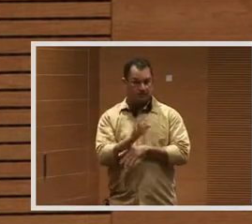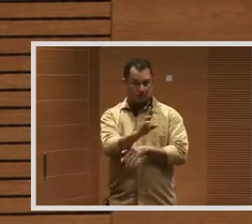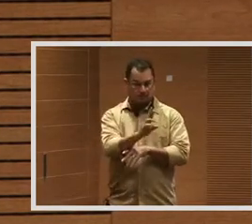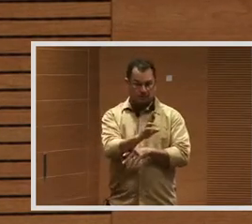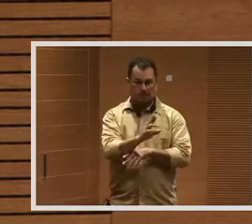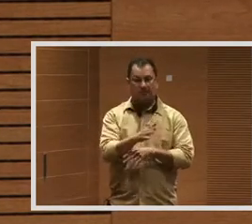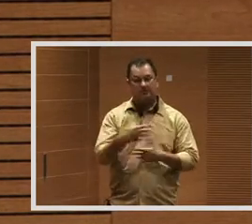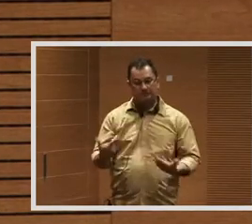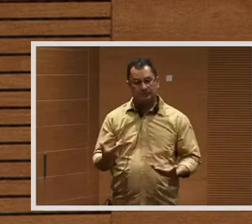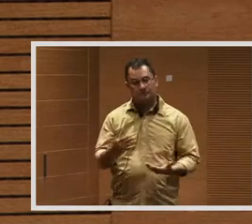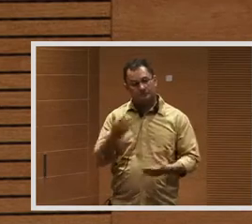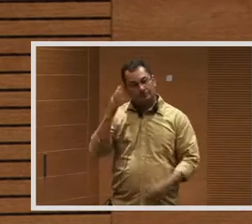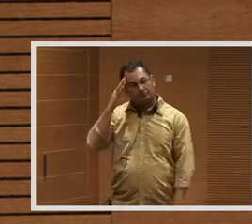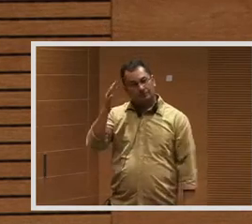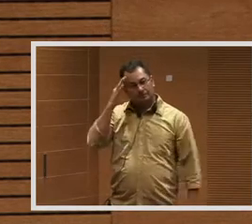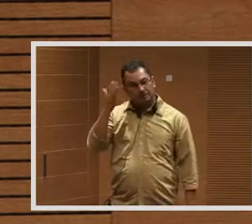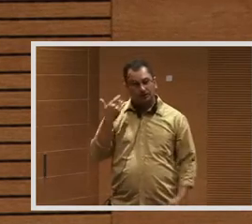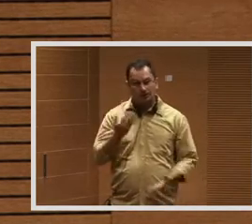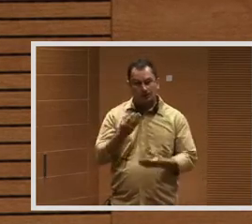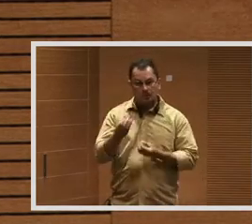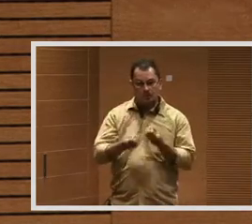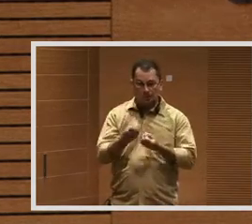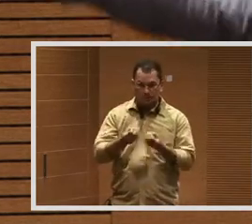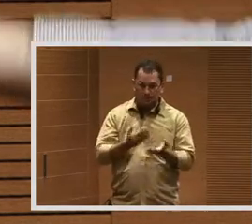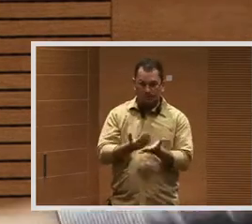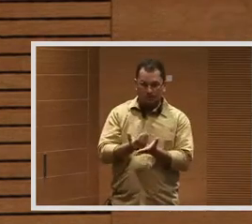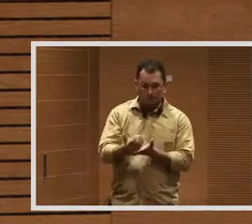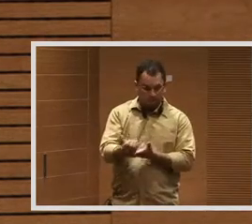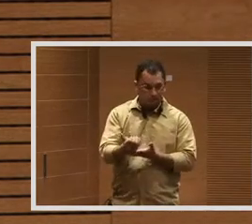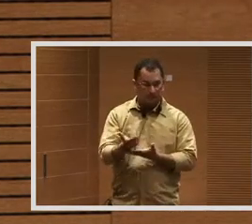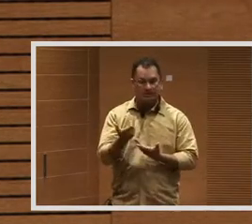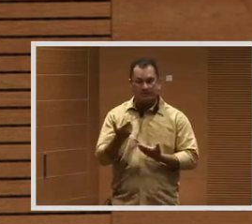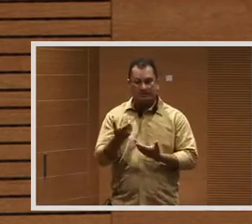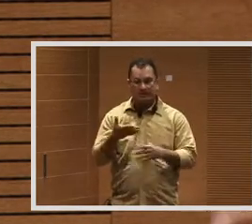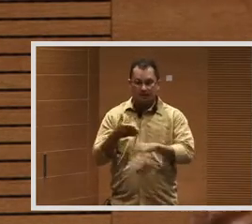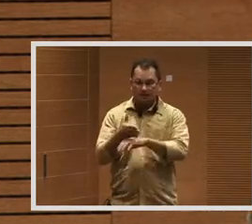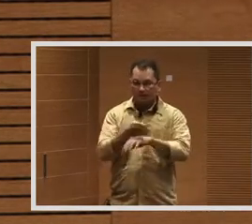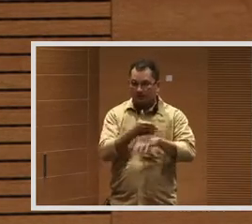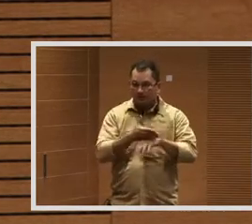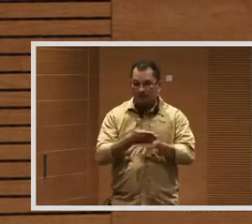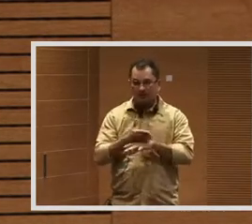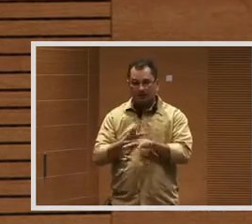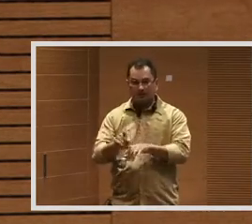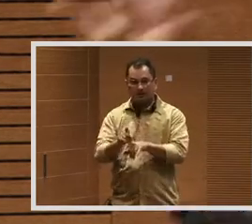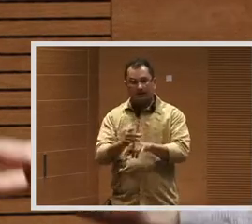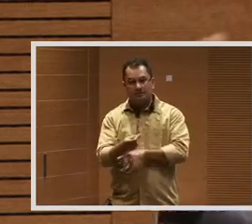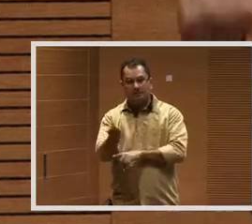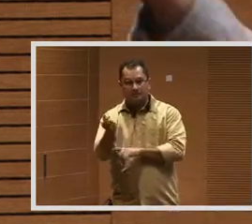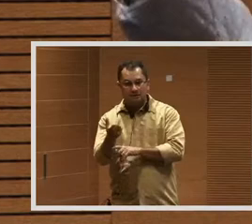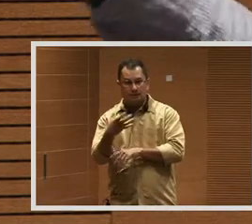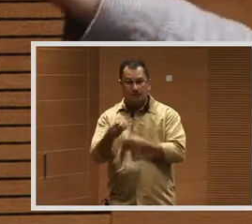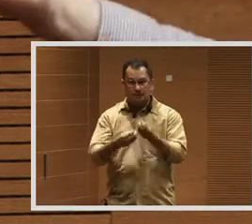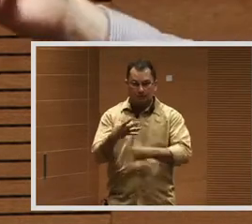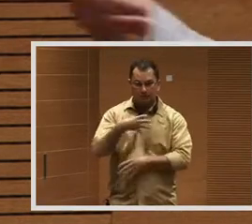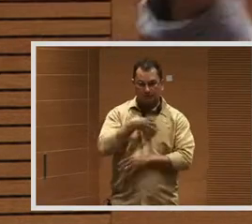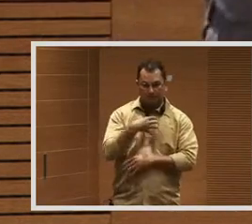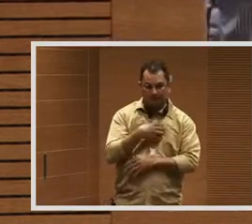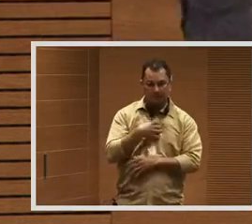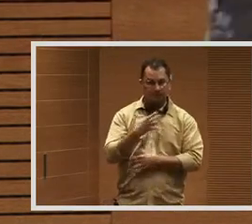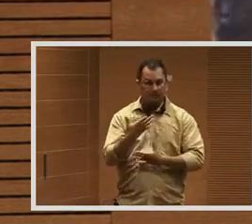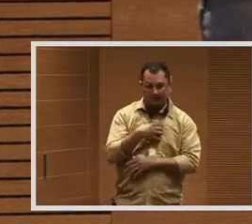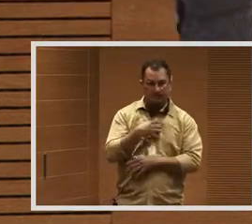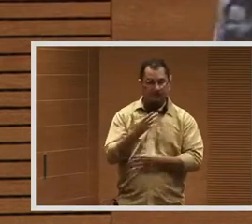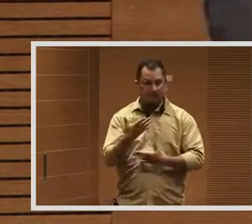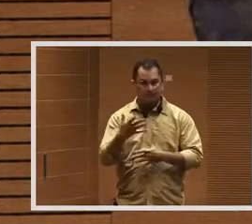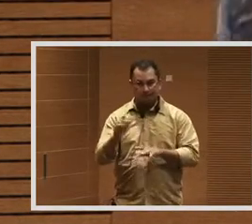sobre isso, conversar sobre problematizando as portas de entrada e inventando portas de saída. É assim que eu me sinto, assim que meu trabalho me afeta. E